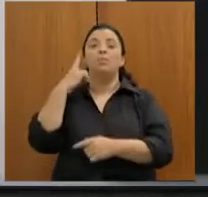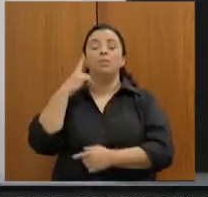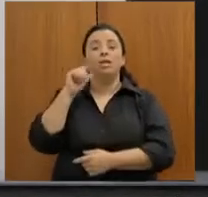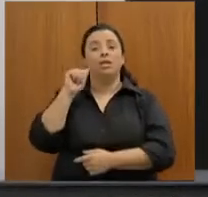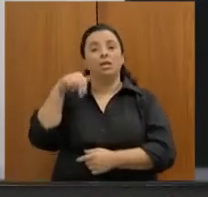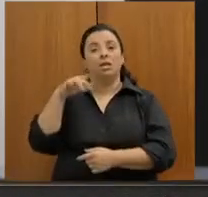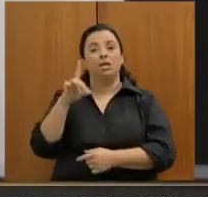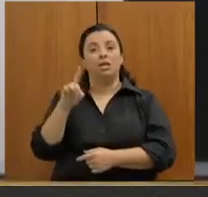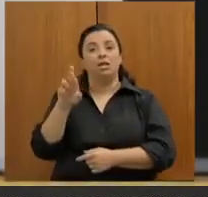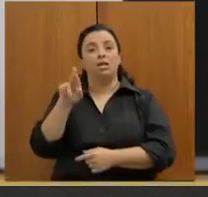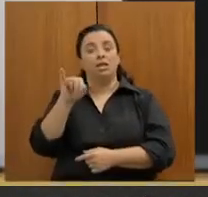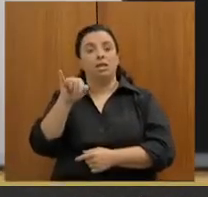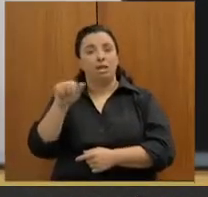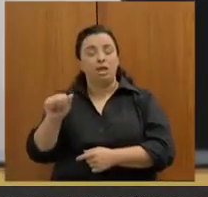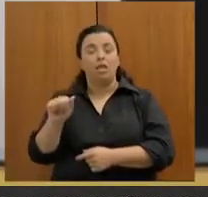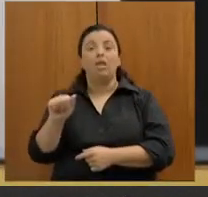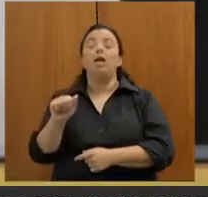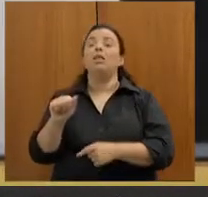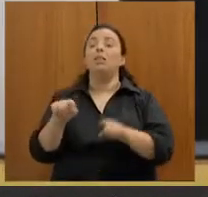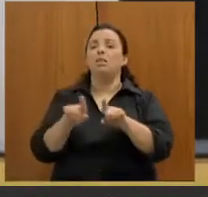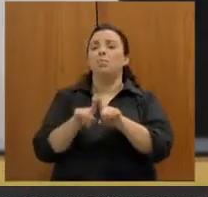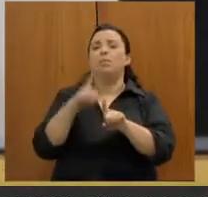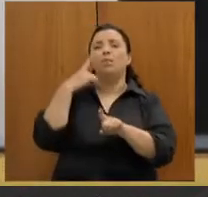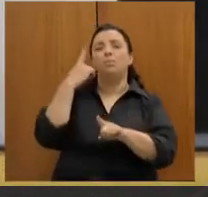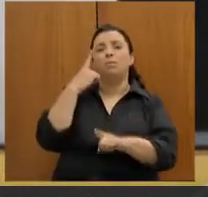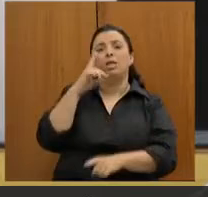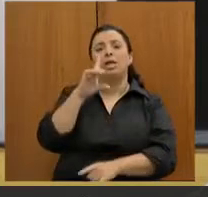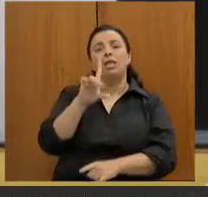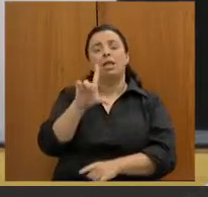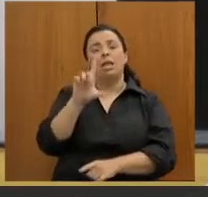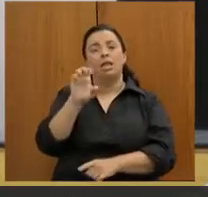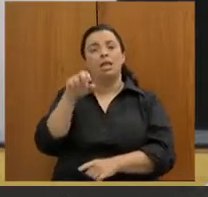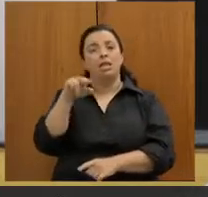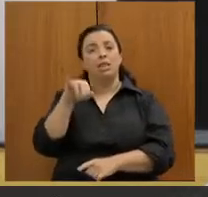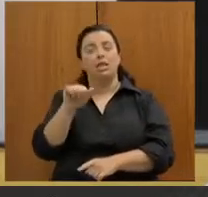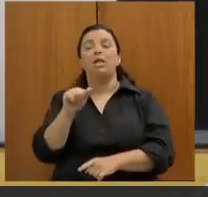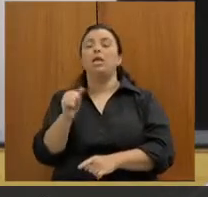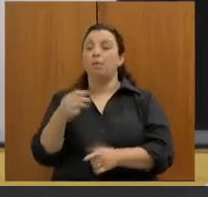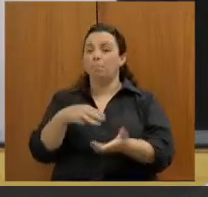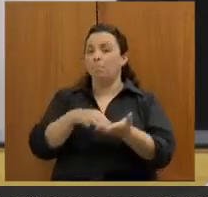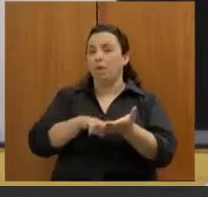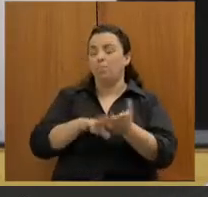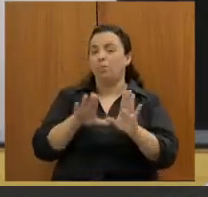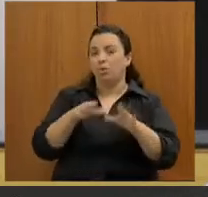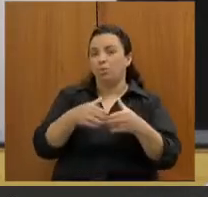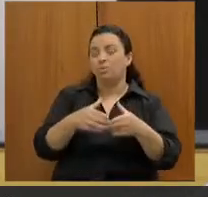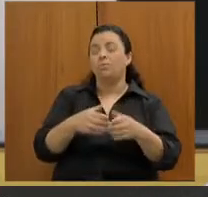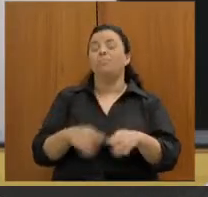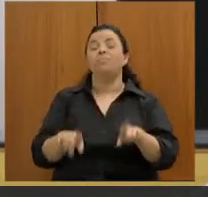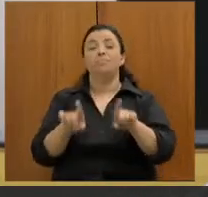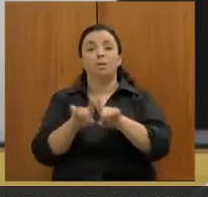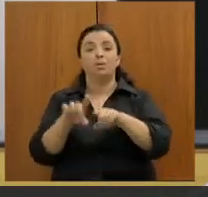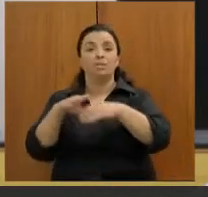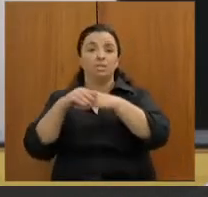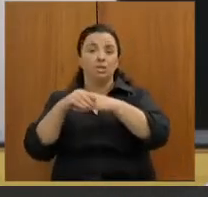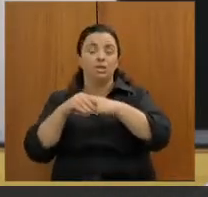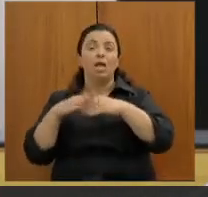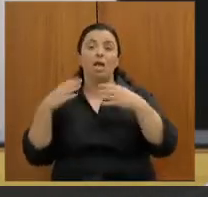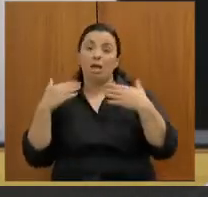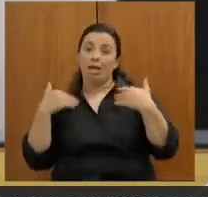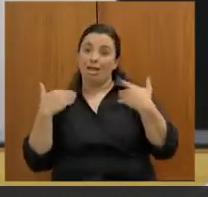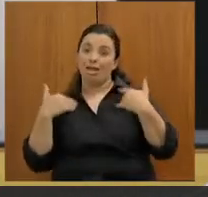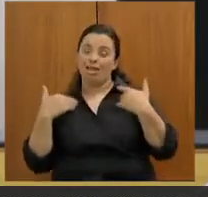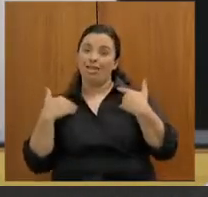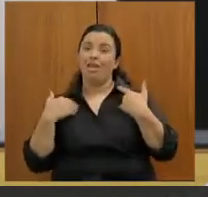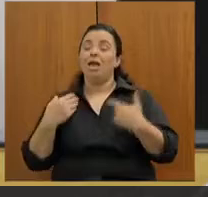Jesus deputada Leninha também membro da comissão saudar com alegria a presença do nosso